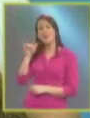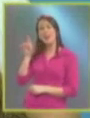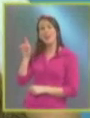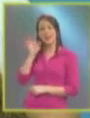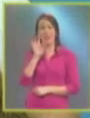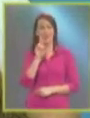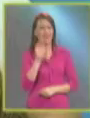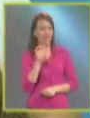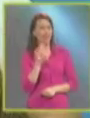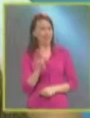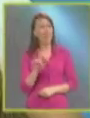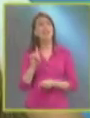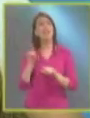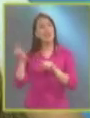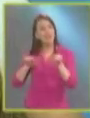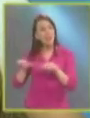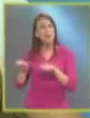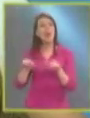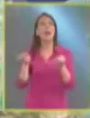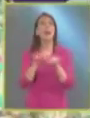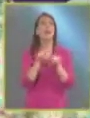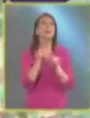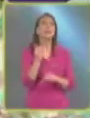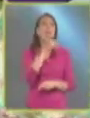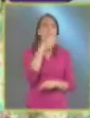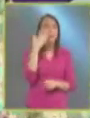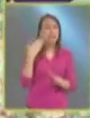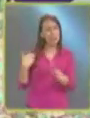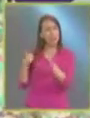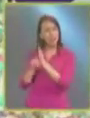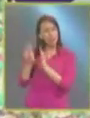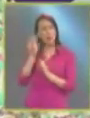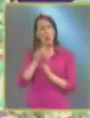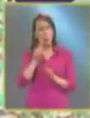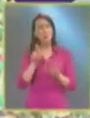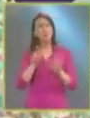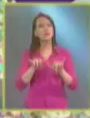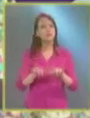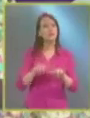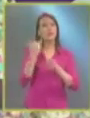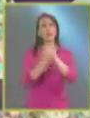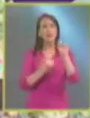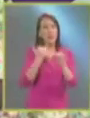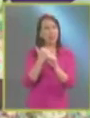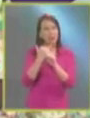que trabalha ceguinho também, você, Fred, você usa o computador, a internet, assim, numa boa?